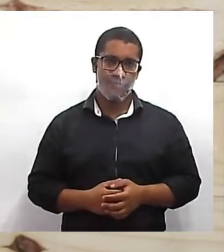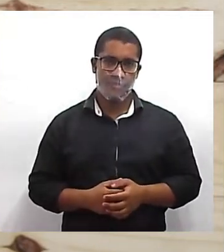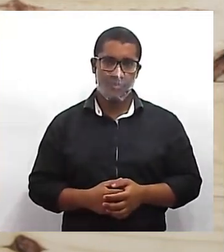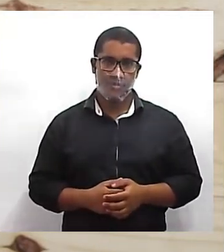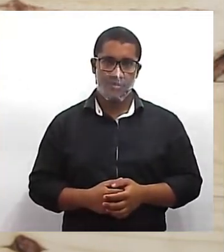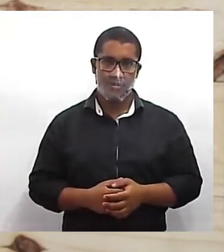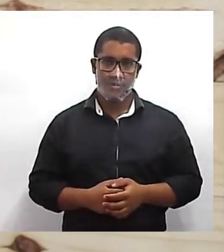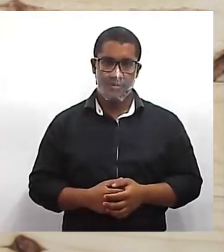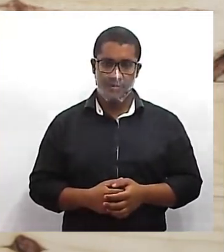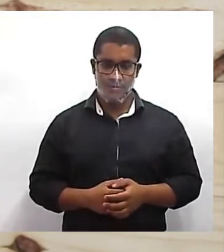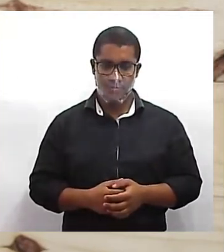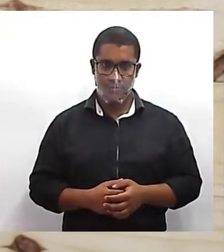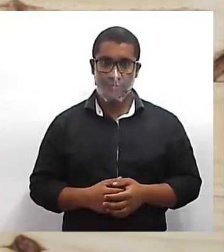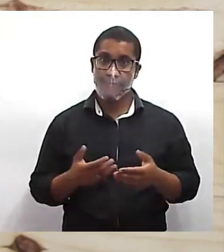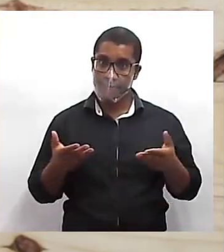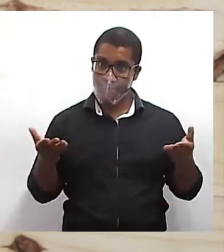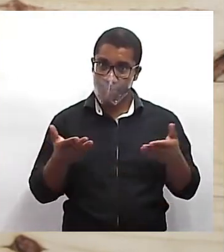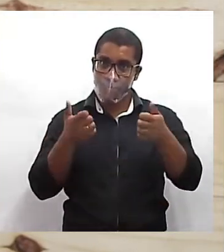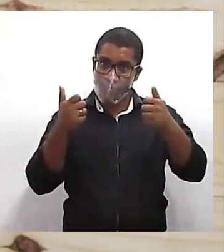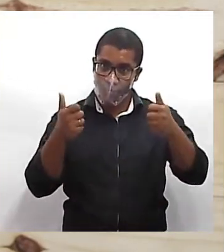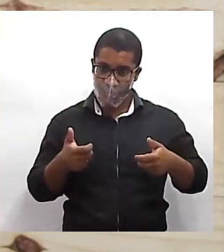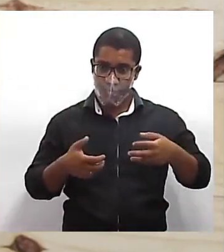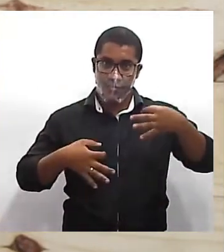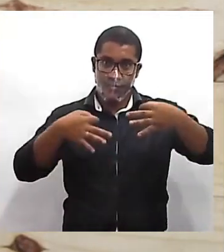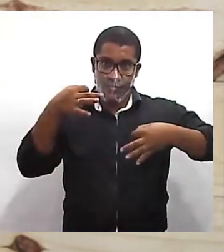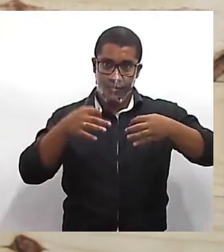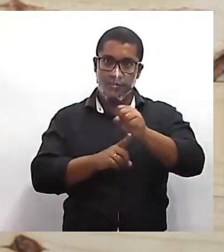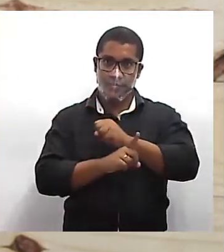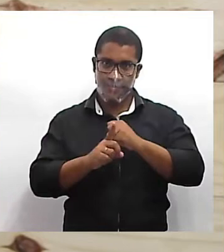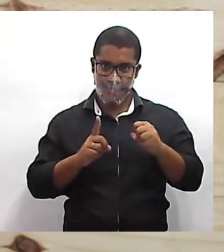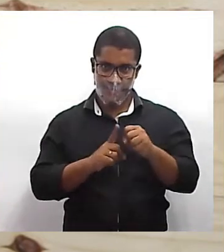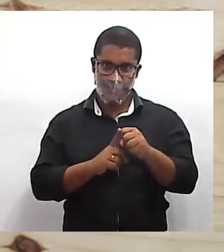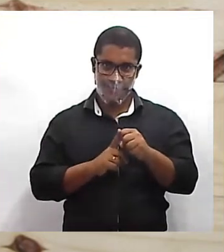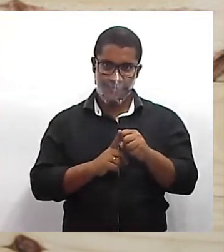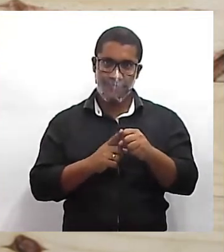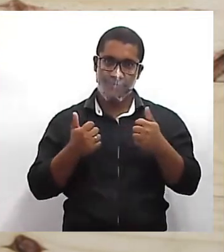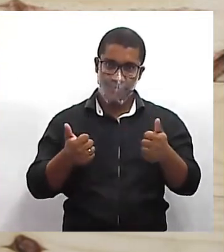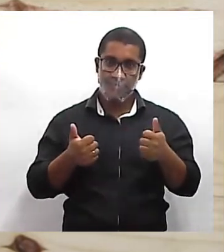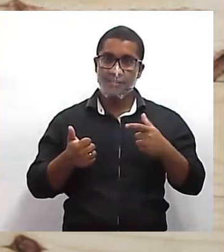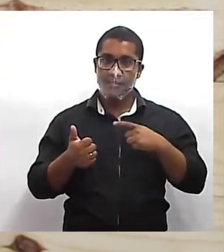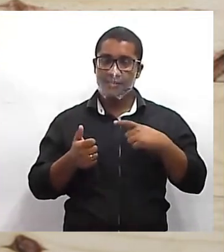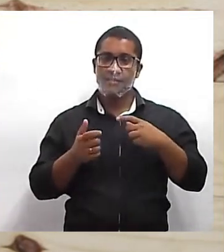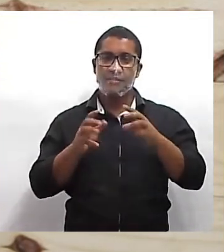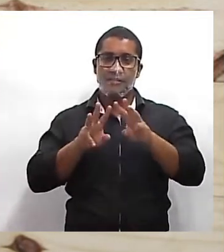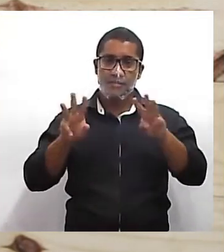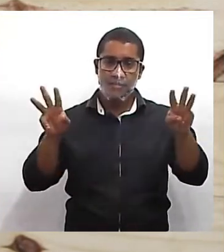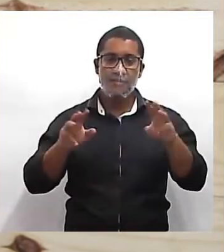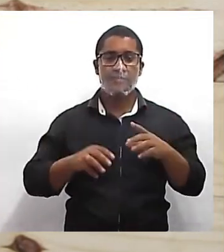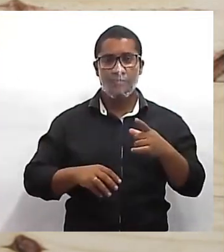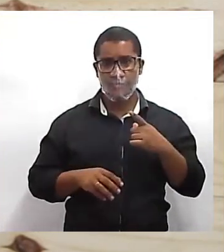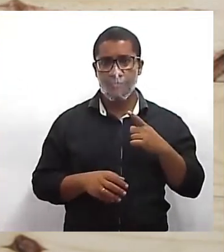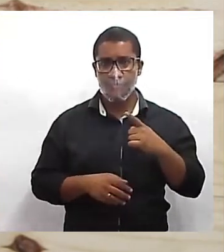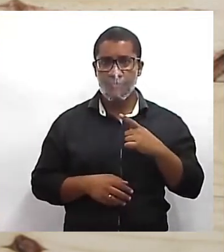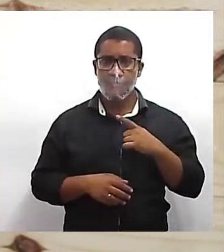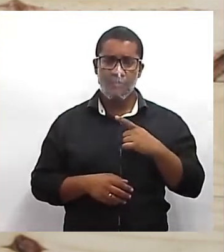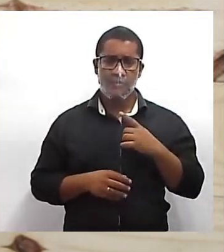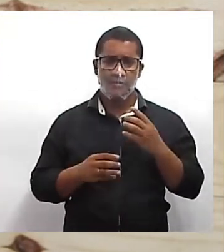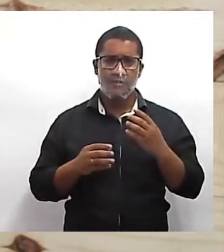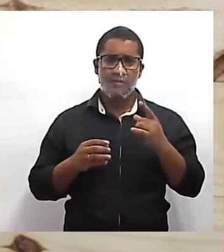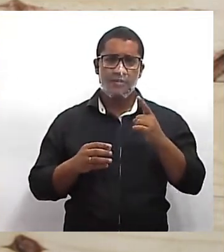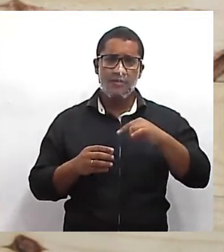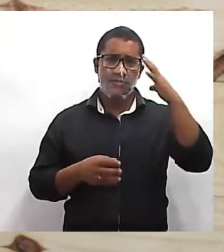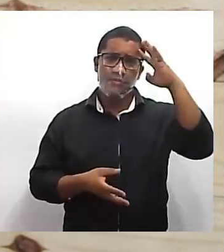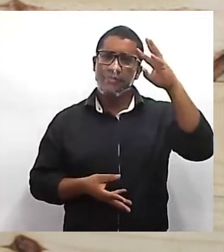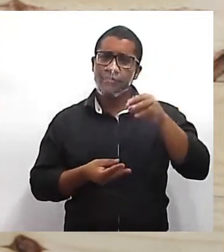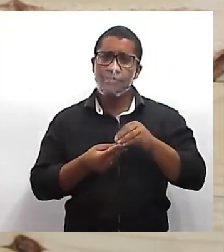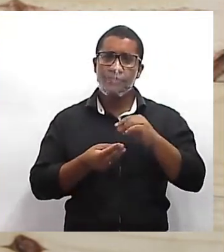E agora eu gostaria de falar um pouquinho sobre justiça social, né? Segundo o site Politice, entende-se que o conceito